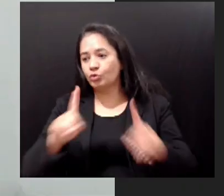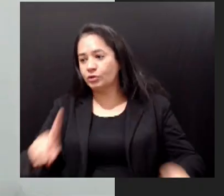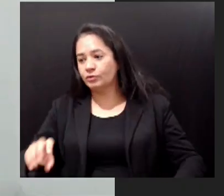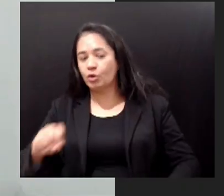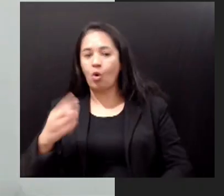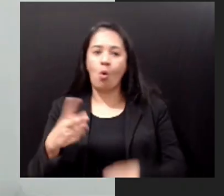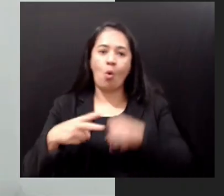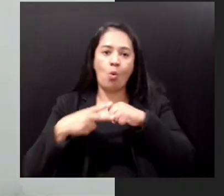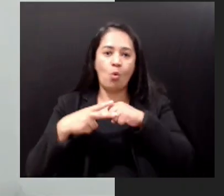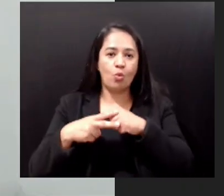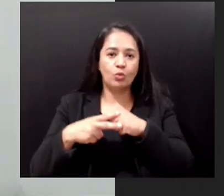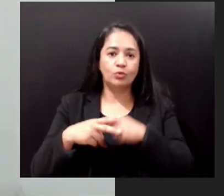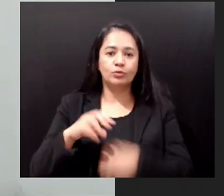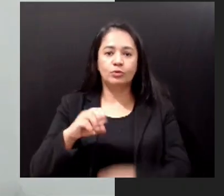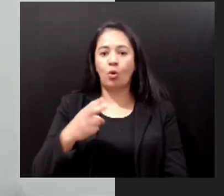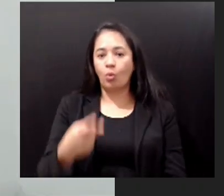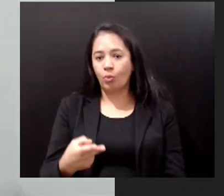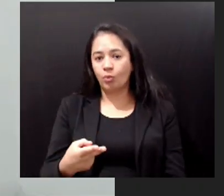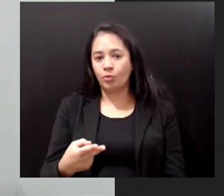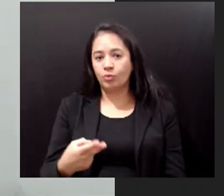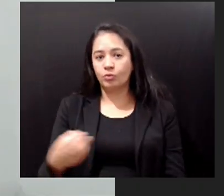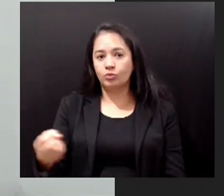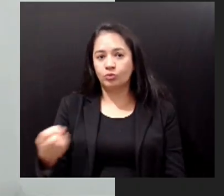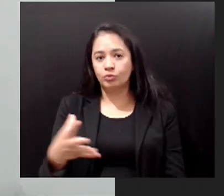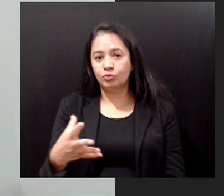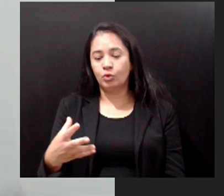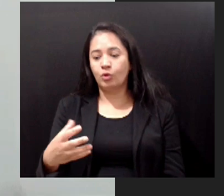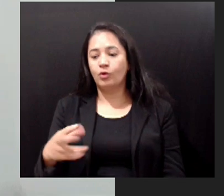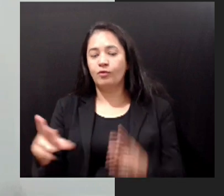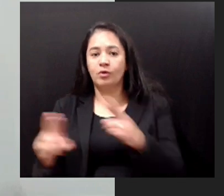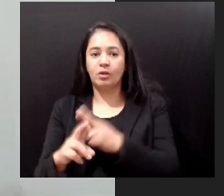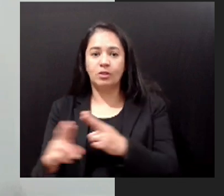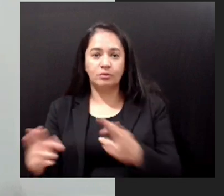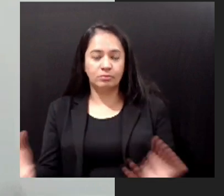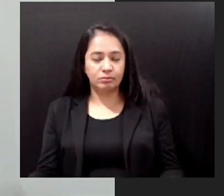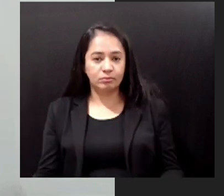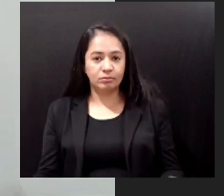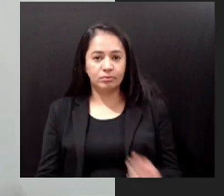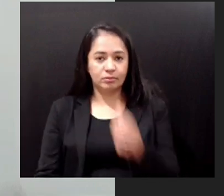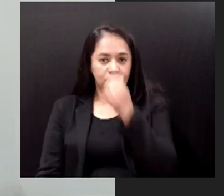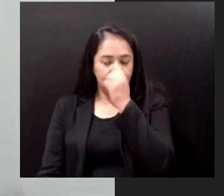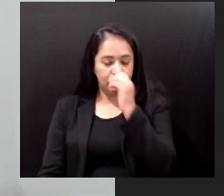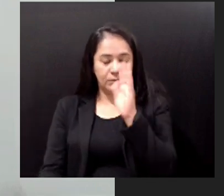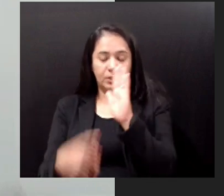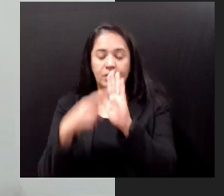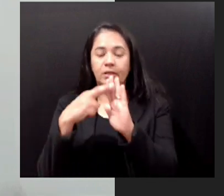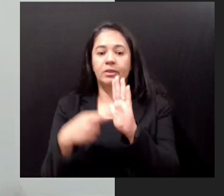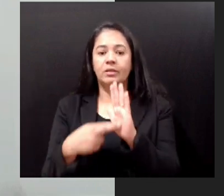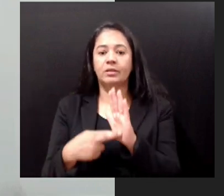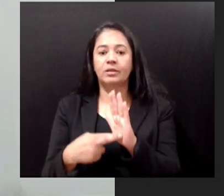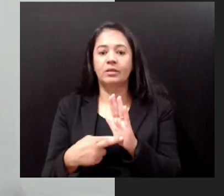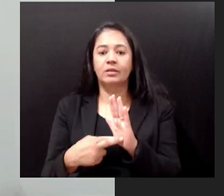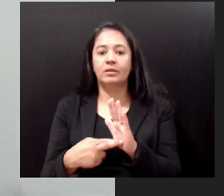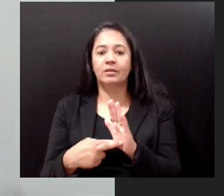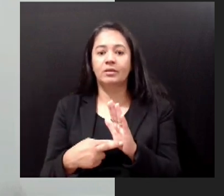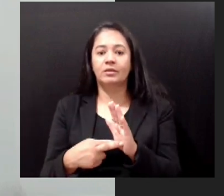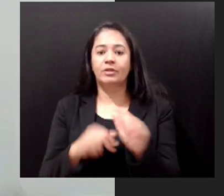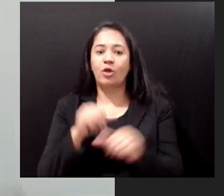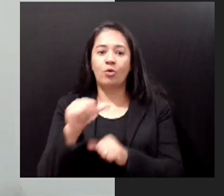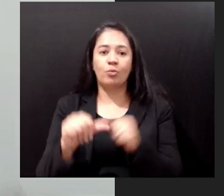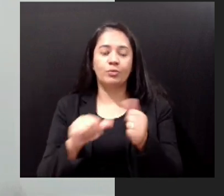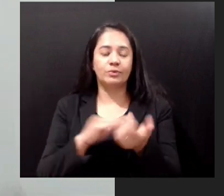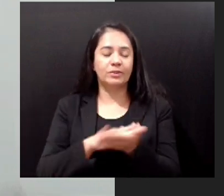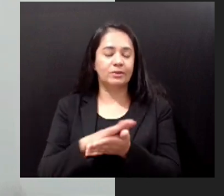é estabelecido um novo relacionamento. Então, em regra, nós não vamos ter nenhuma mudança,